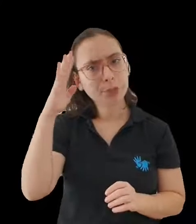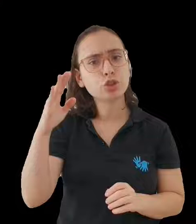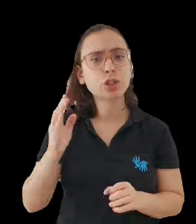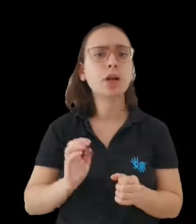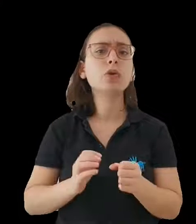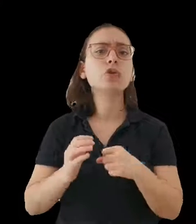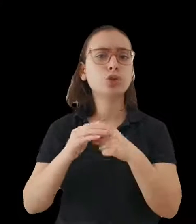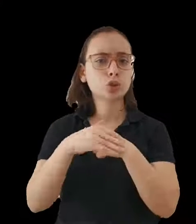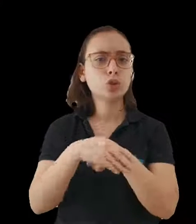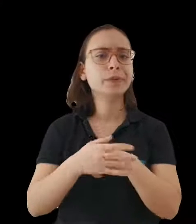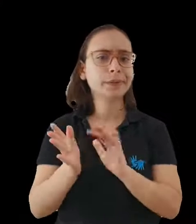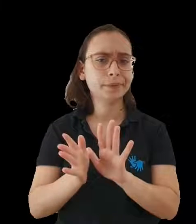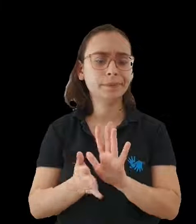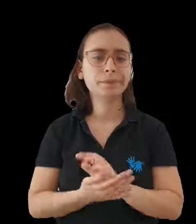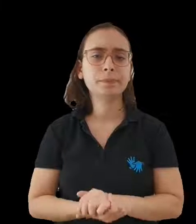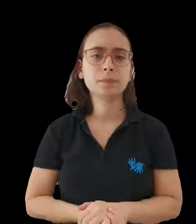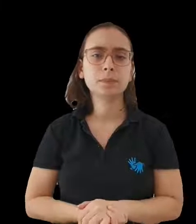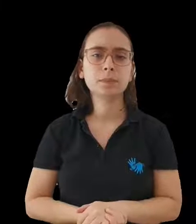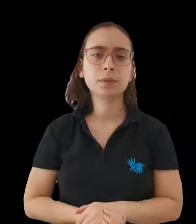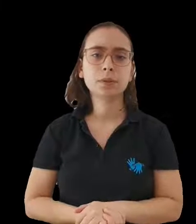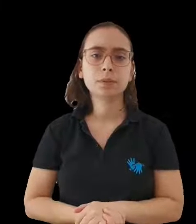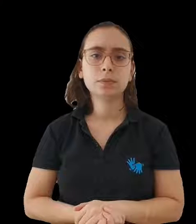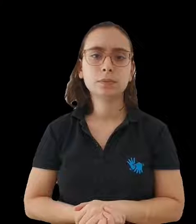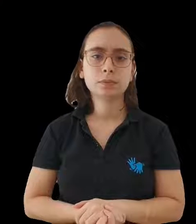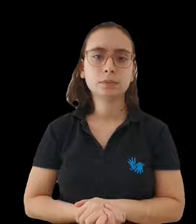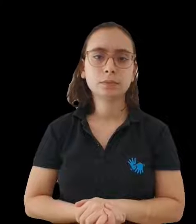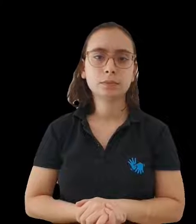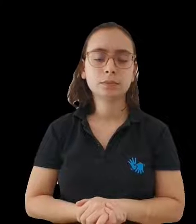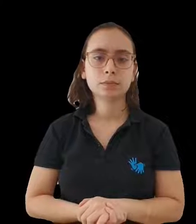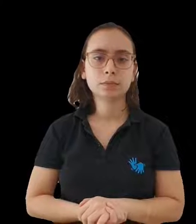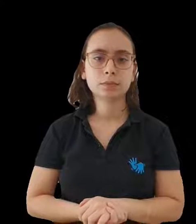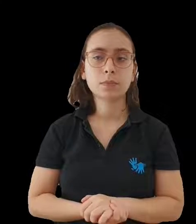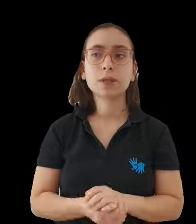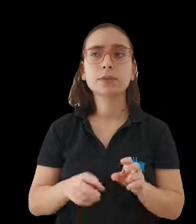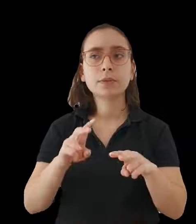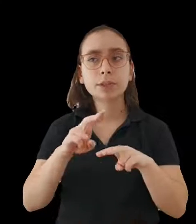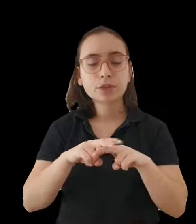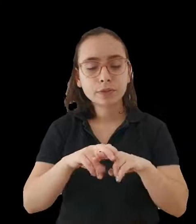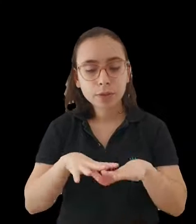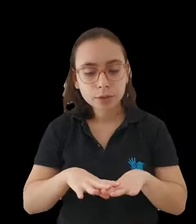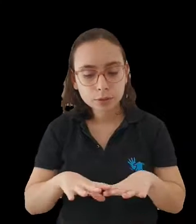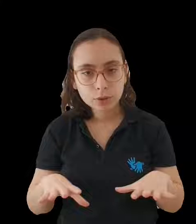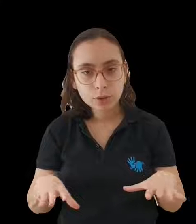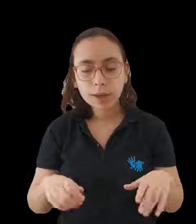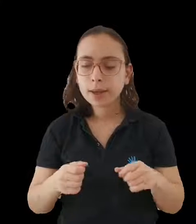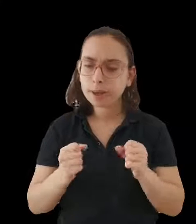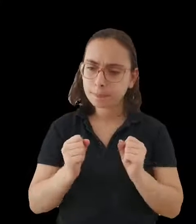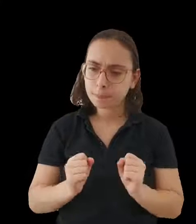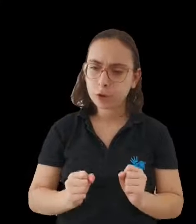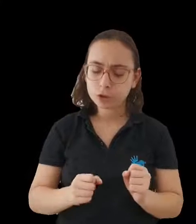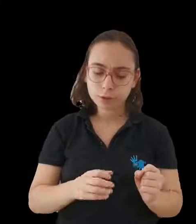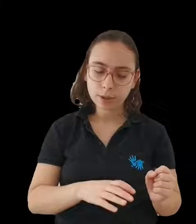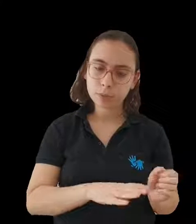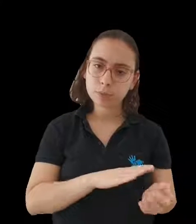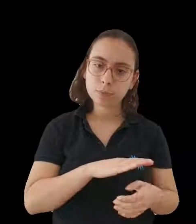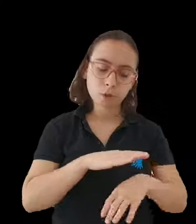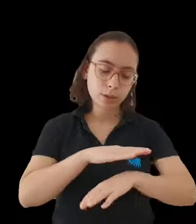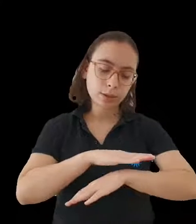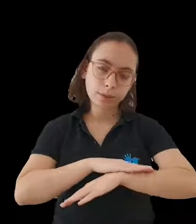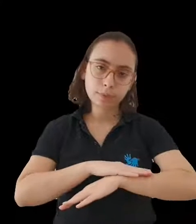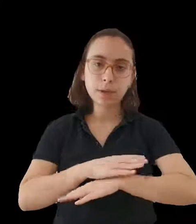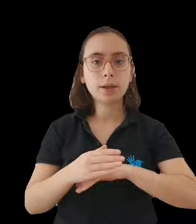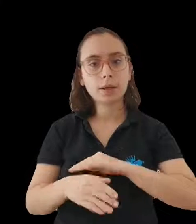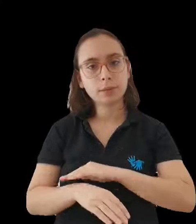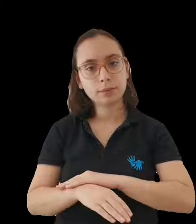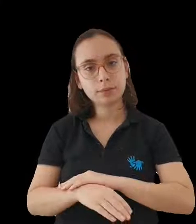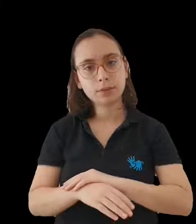ficar, tá? Até assim, se vocês estiverem sentados no chão, ela pode ficar apoiadinha na perna, não tem problema. O importante é não